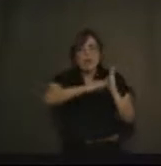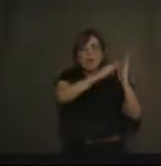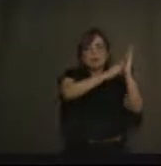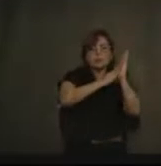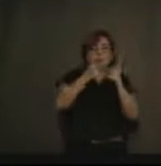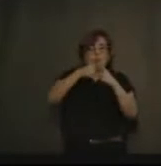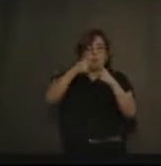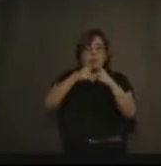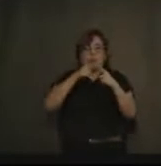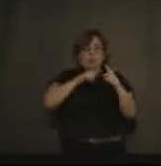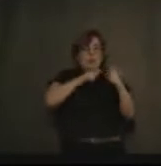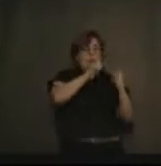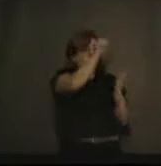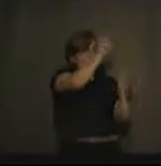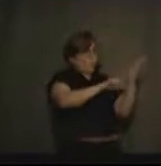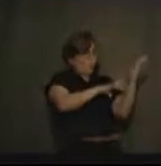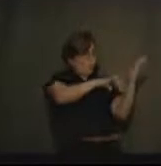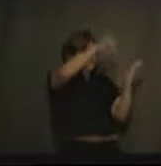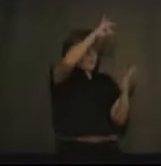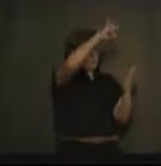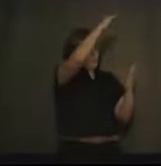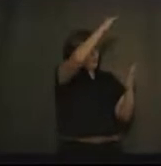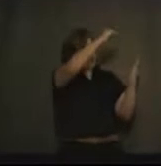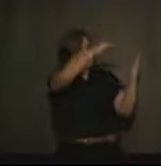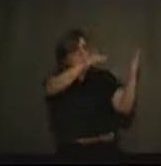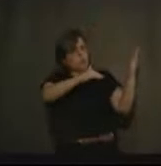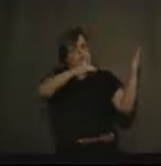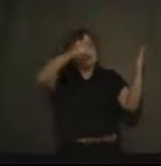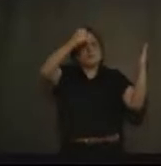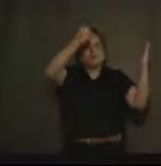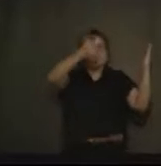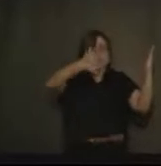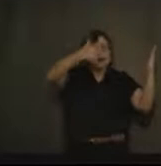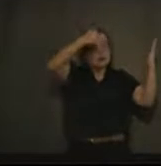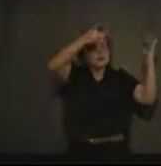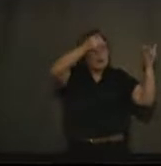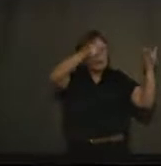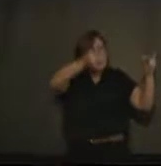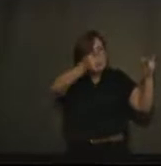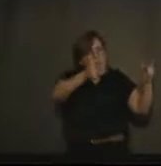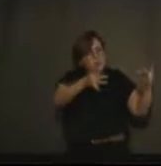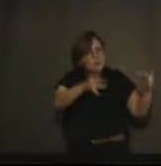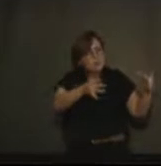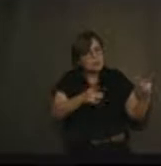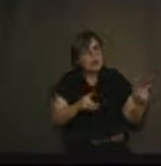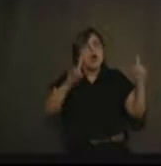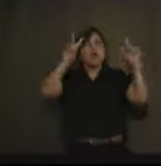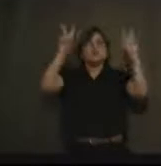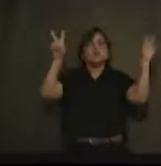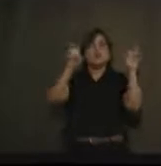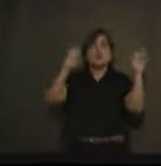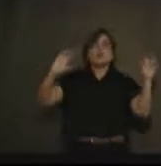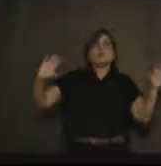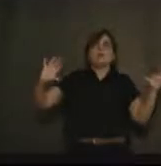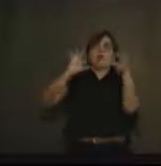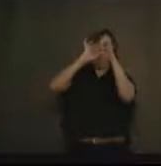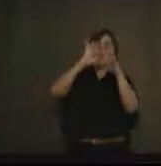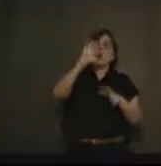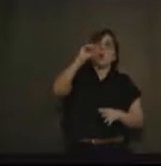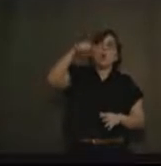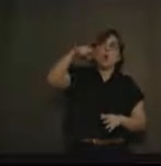inteira a explicar muito devagar, muito cuidadosamente essa questão da convergência. Ele diz, para